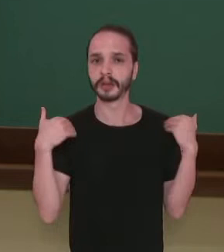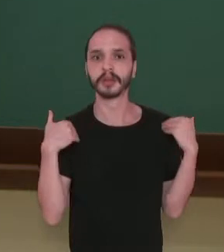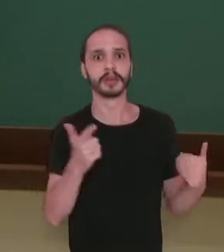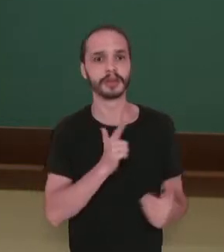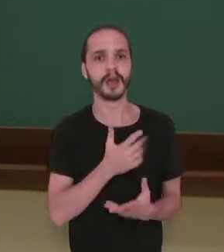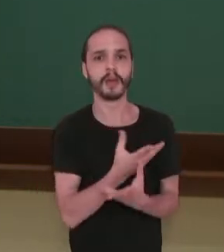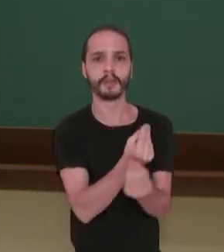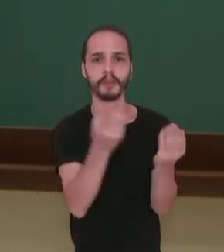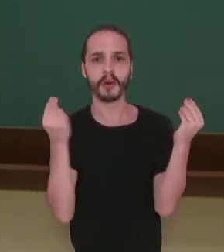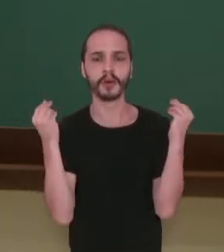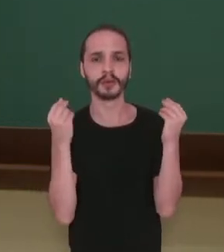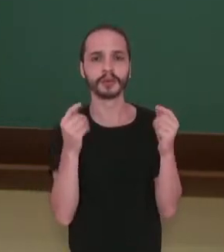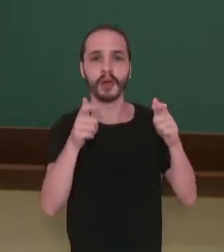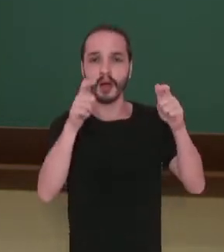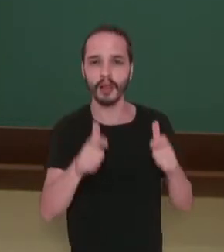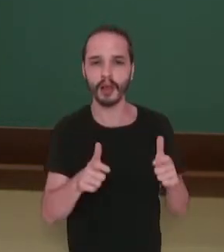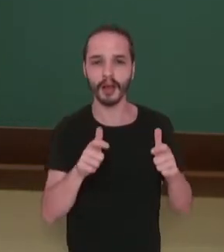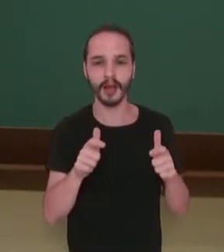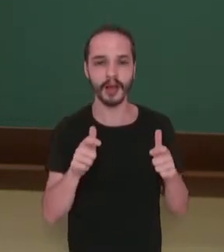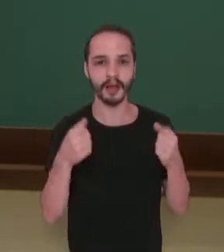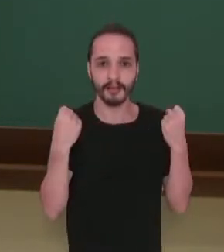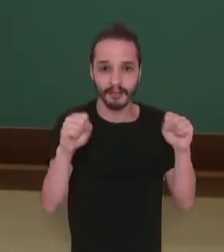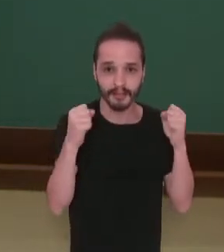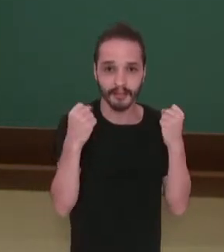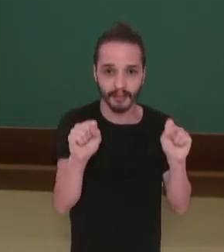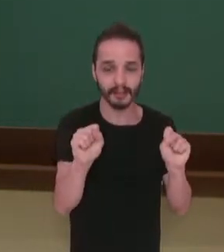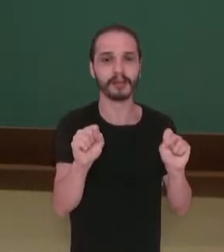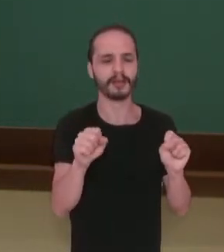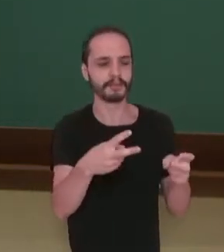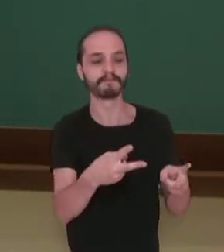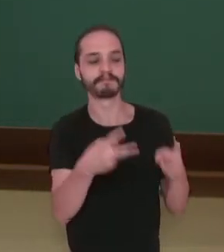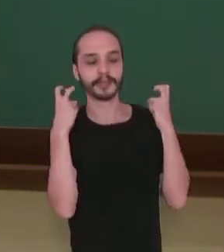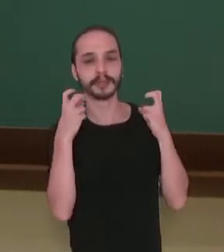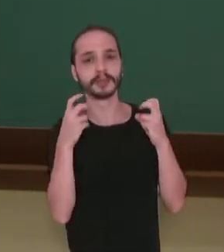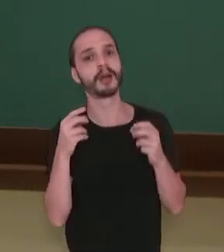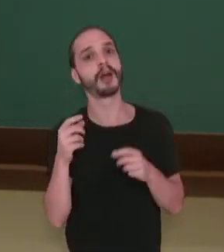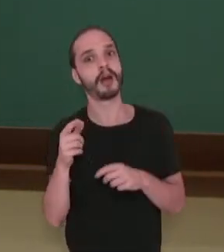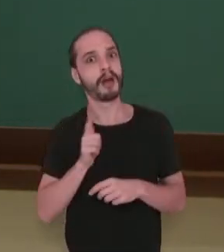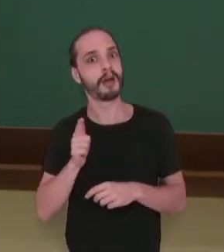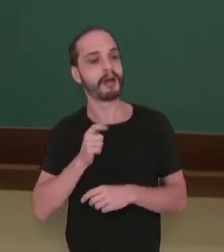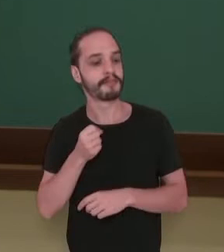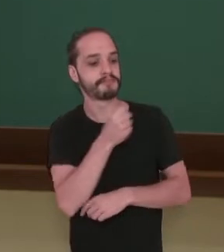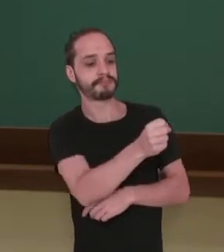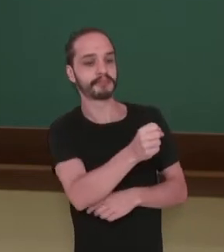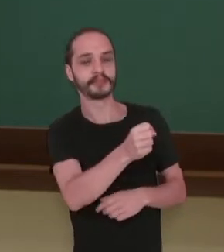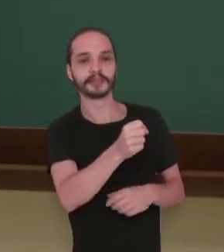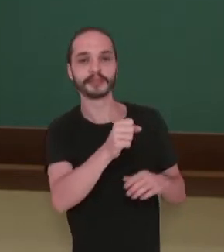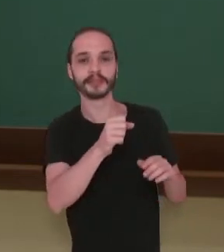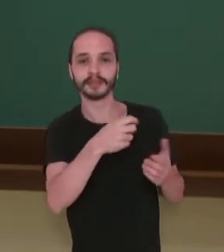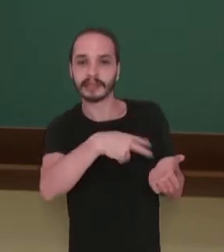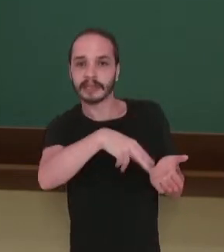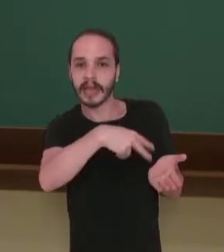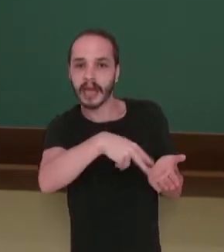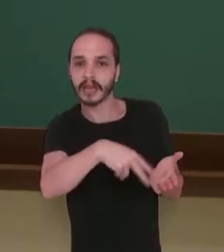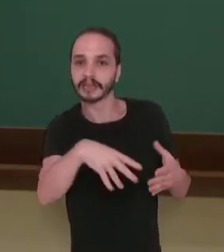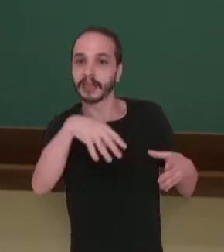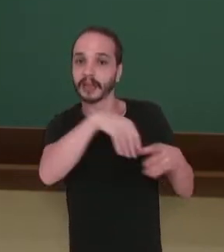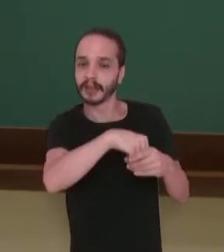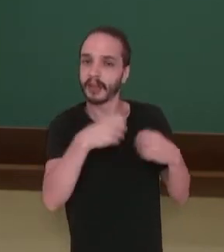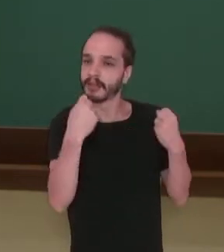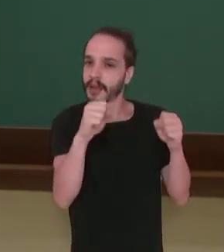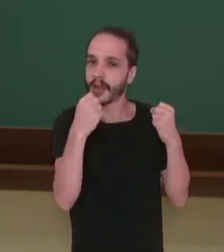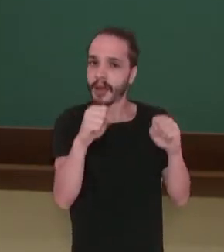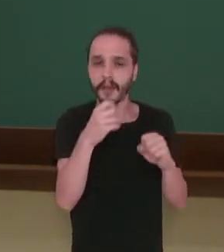academias, conseguiram perceber isso e colocaram dança lá, dentro da academia,